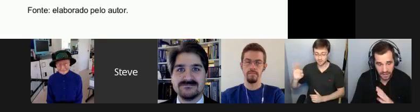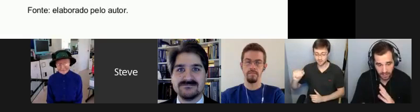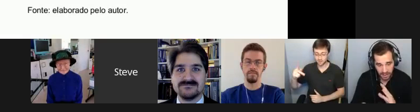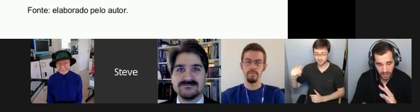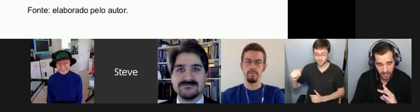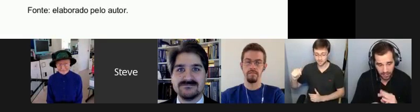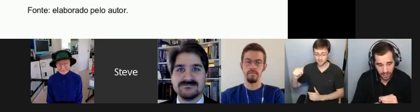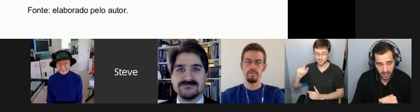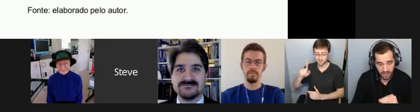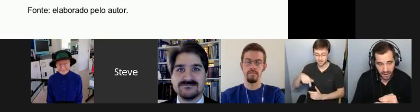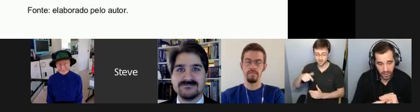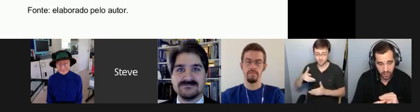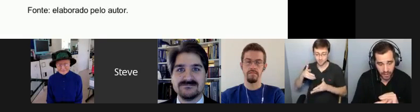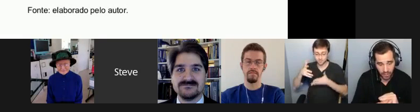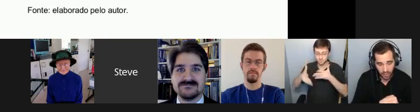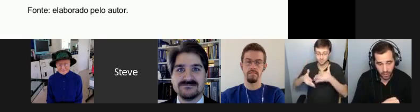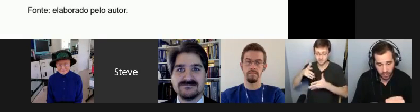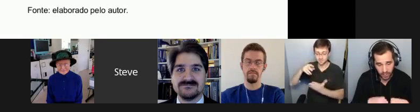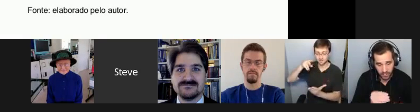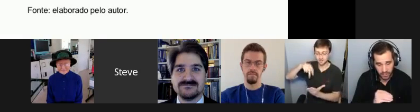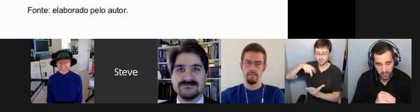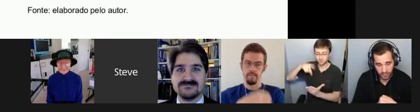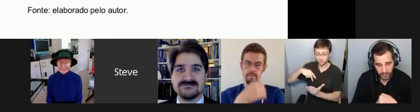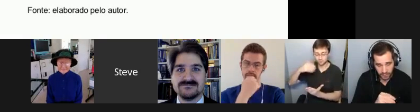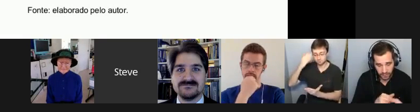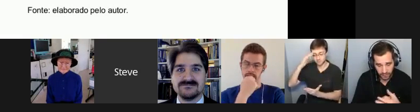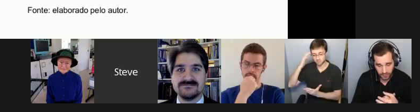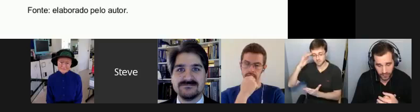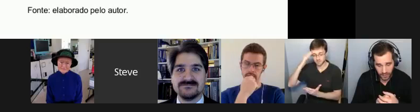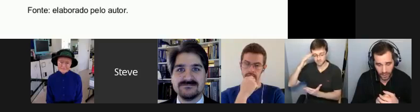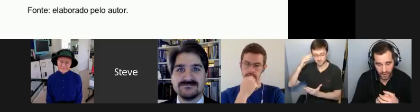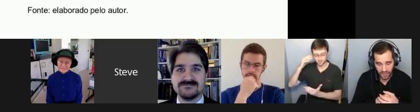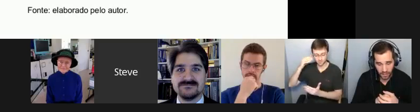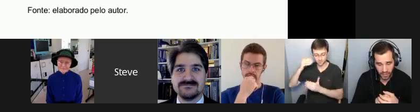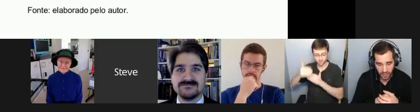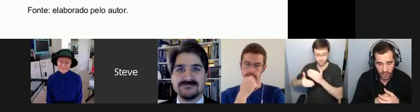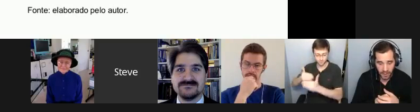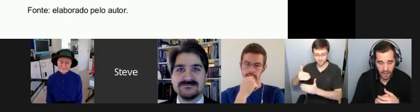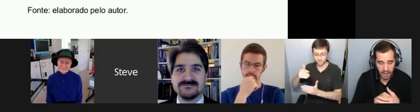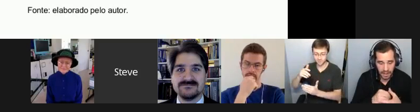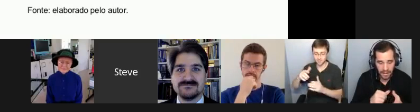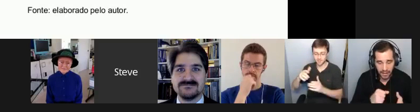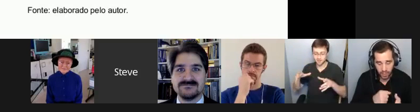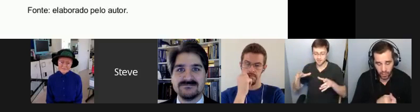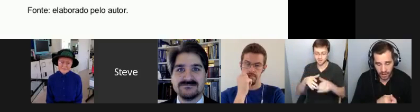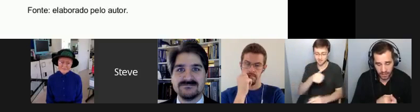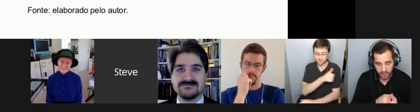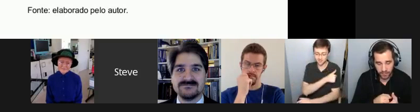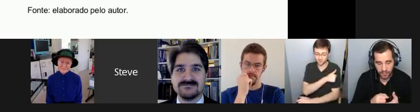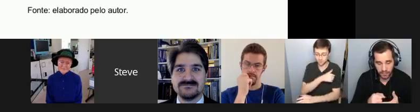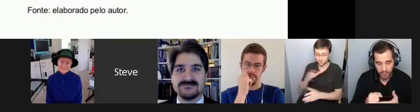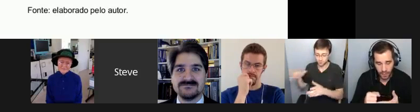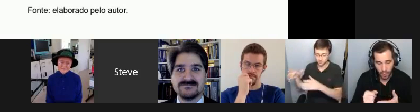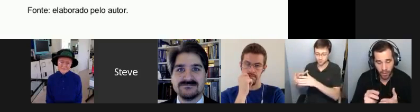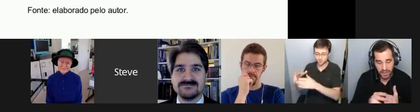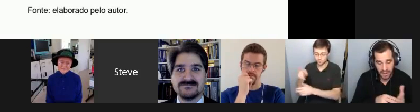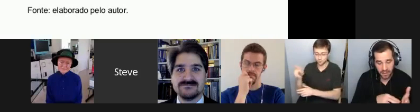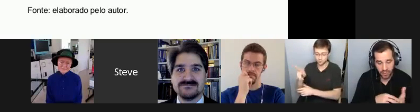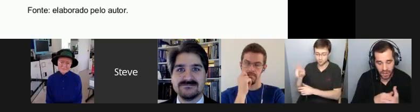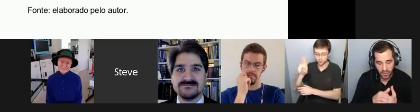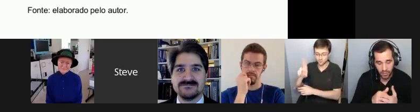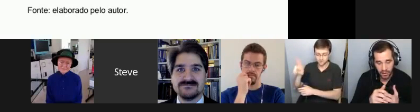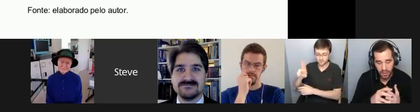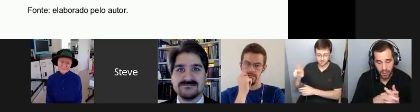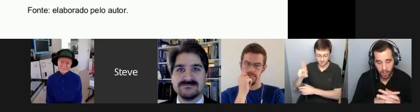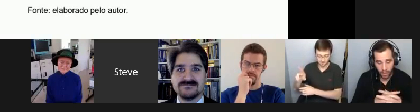Depois desse texto padrão, feito pelo grupo, nós tivemos a leitura, o